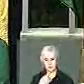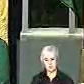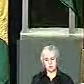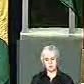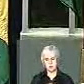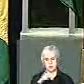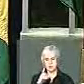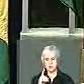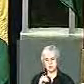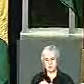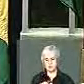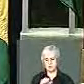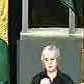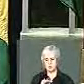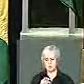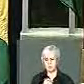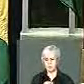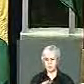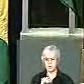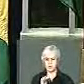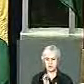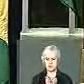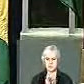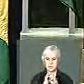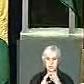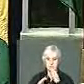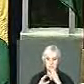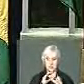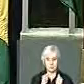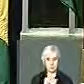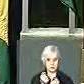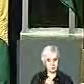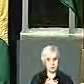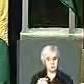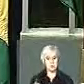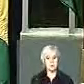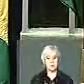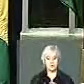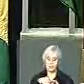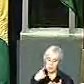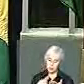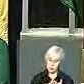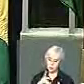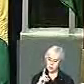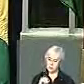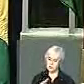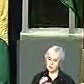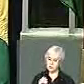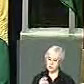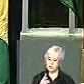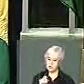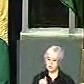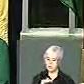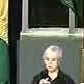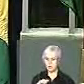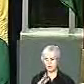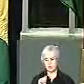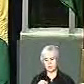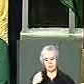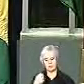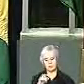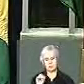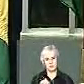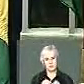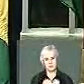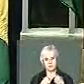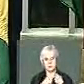com a democratização dos meios de comunicação, que é também um compromisso com a democracia. Devemos fazer cumprir